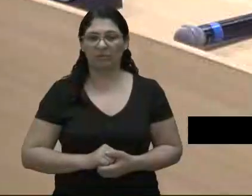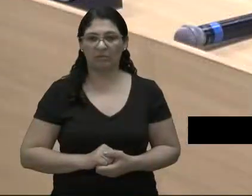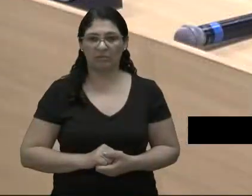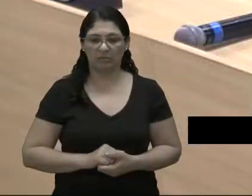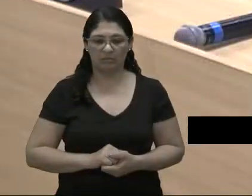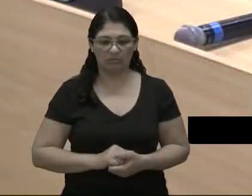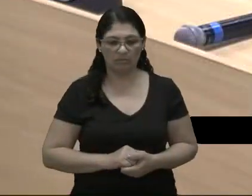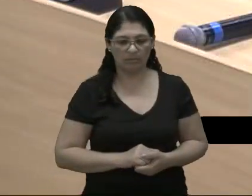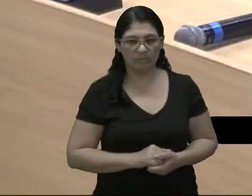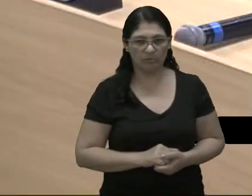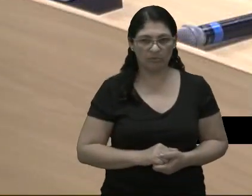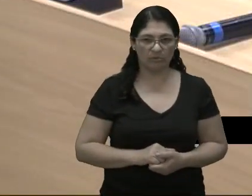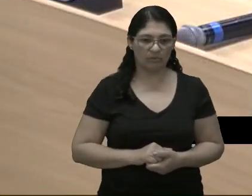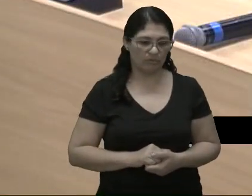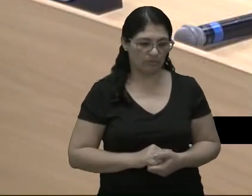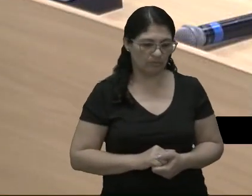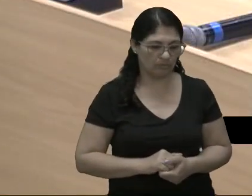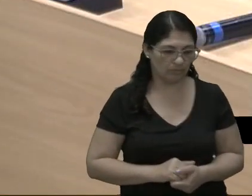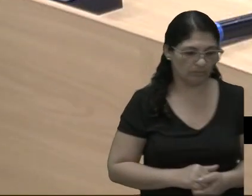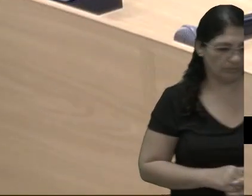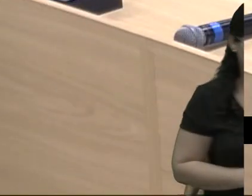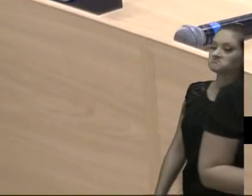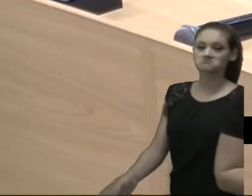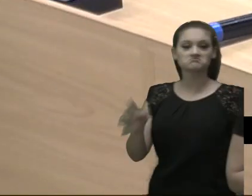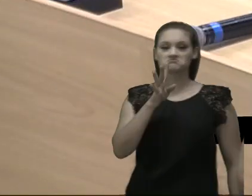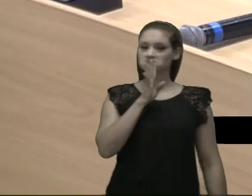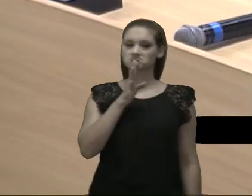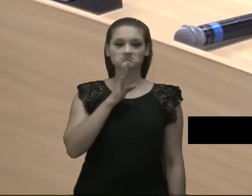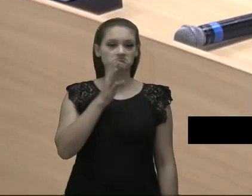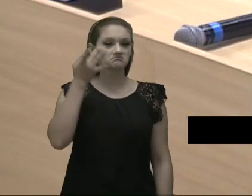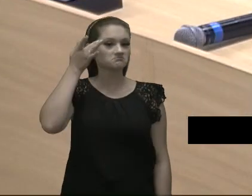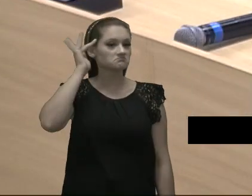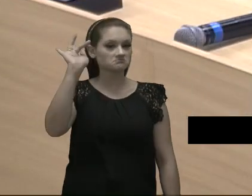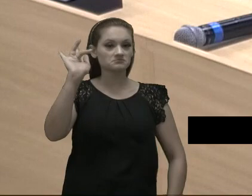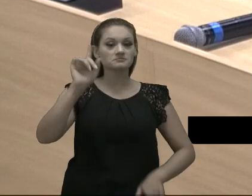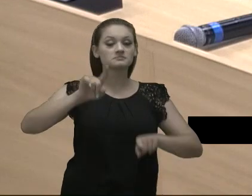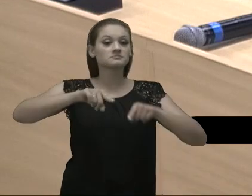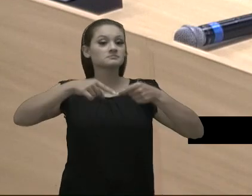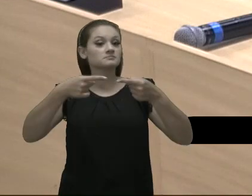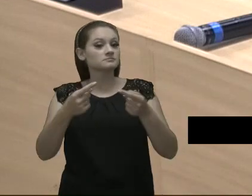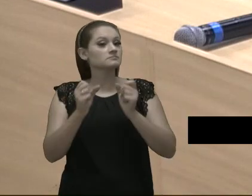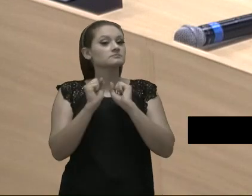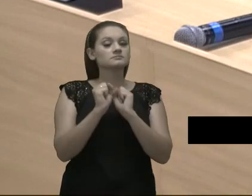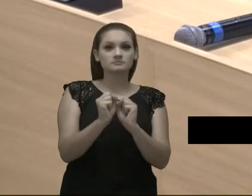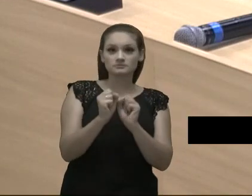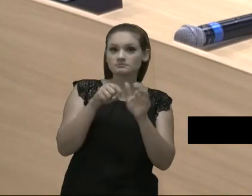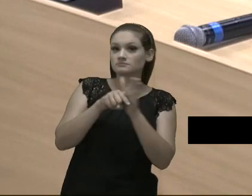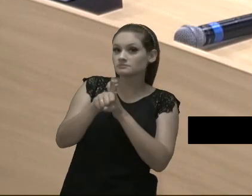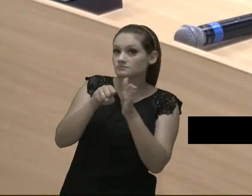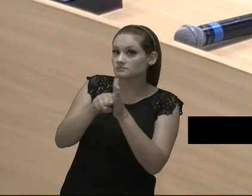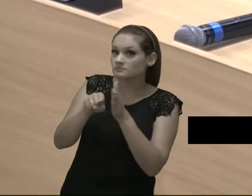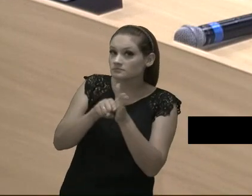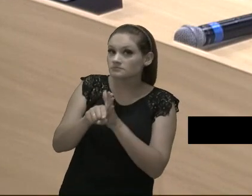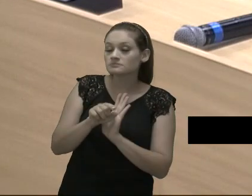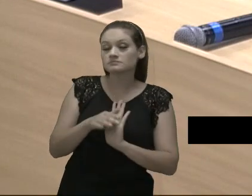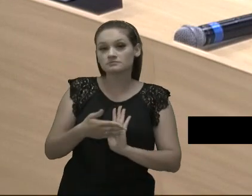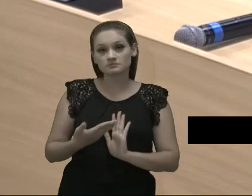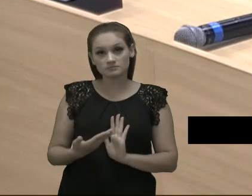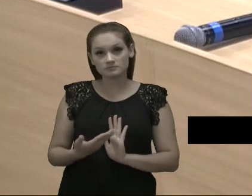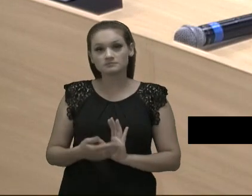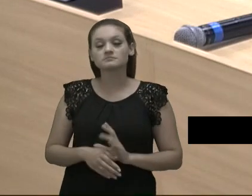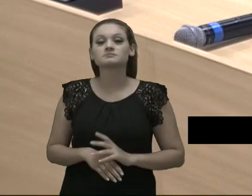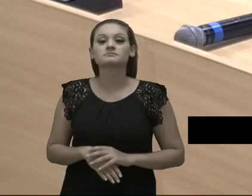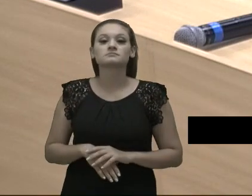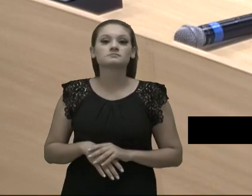Vereador, eu desconheço essa informação, mas eu posso buscá-la para a senhora. Tá.